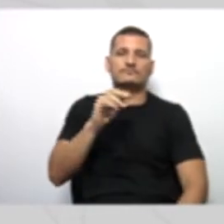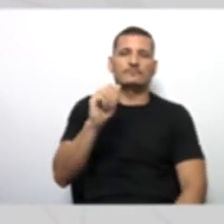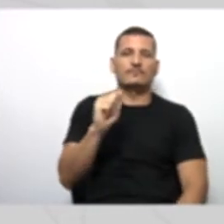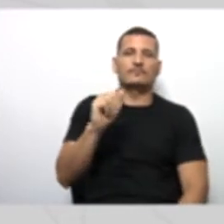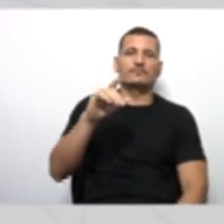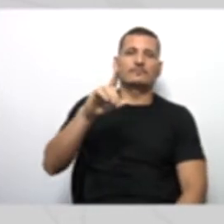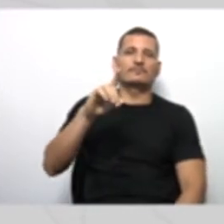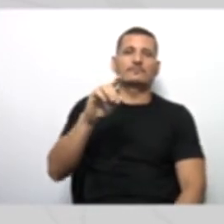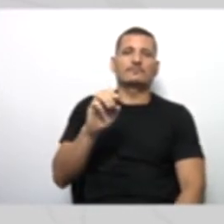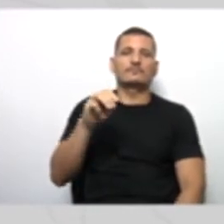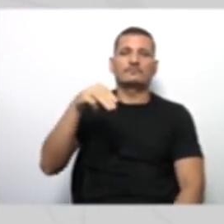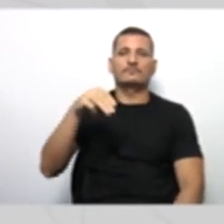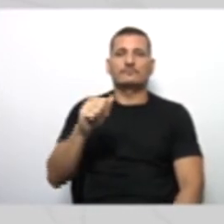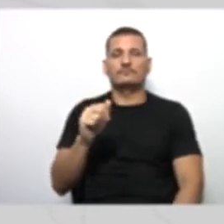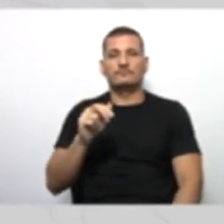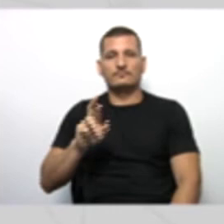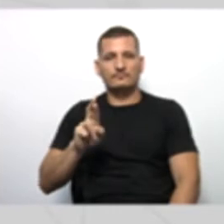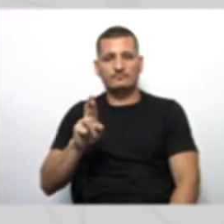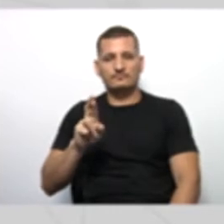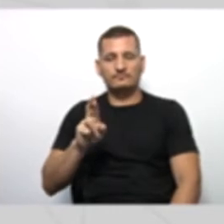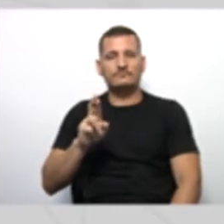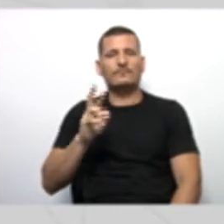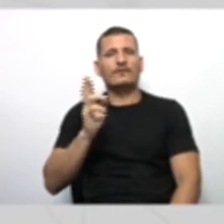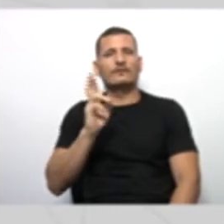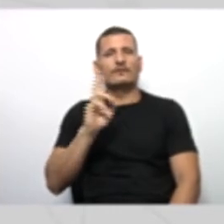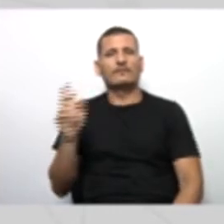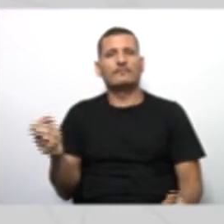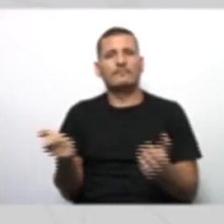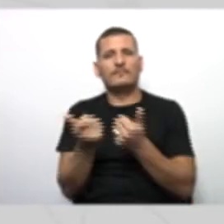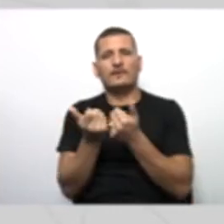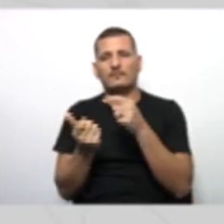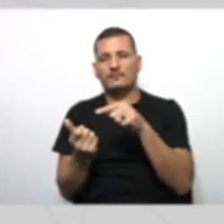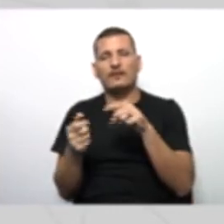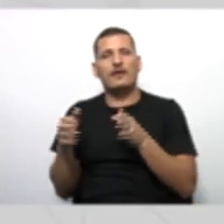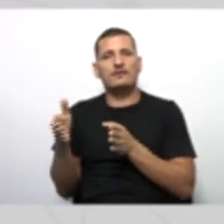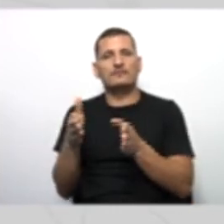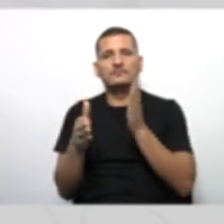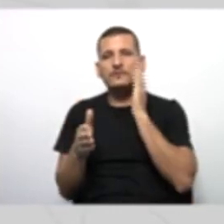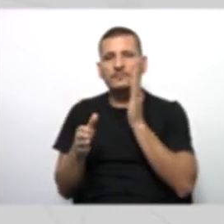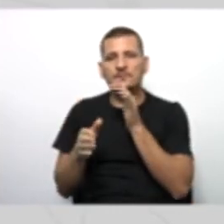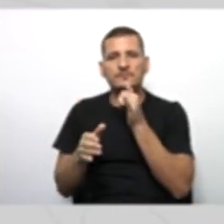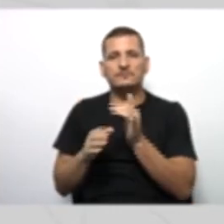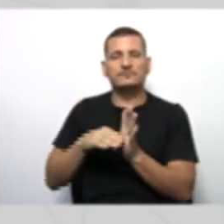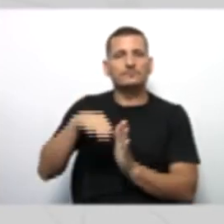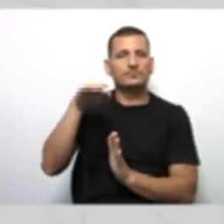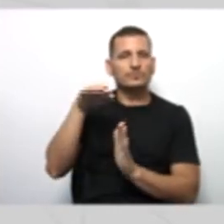e atribuir aqui uma soma simples, uma nota 5, tá? Qual é a